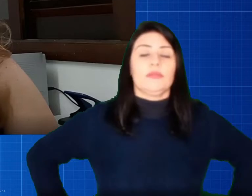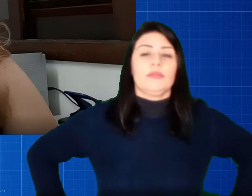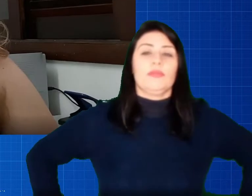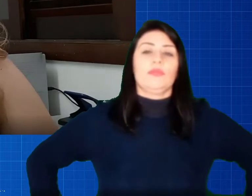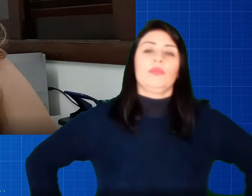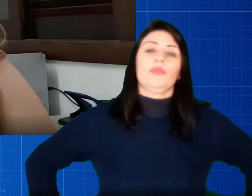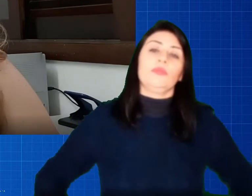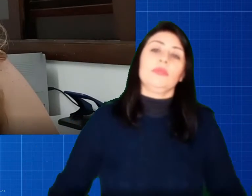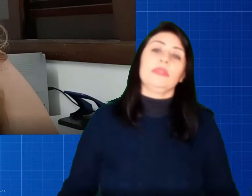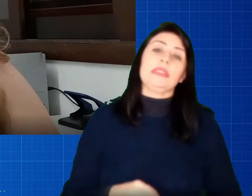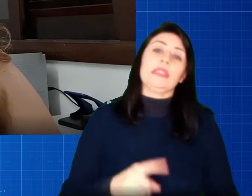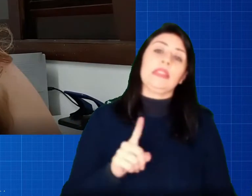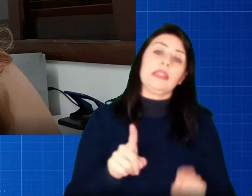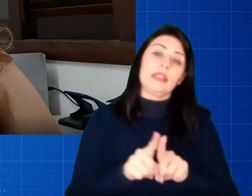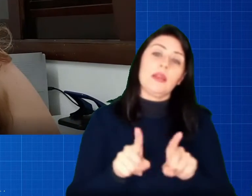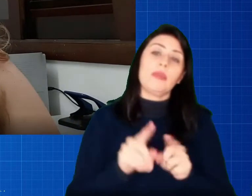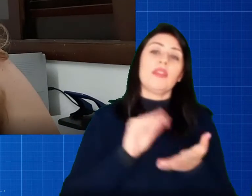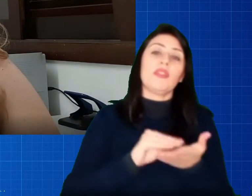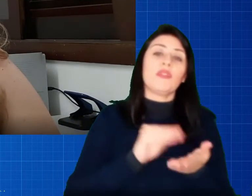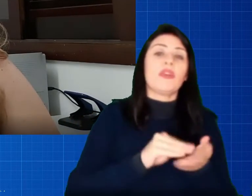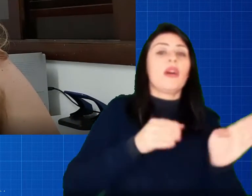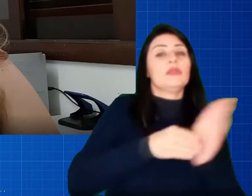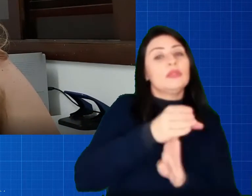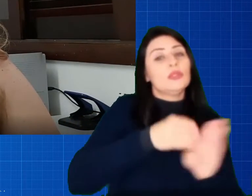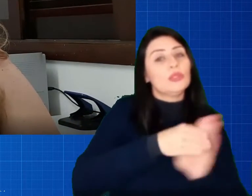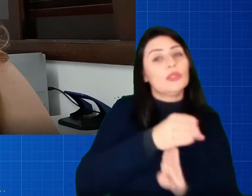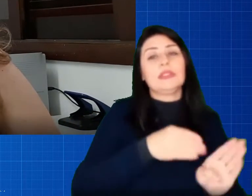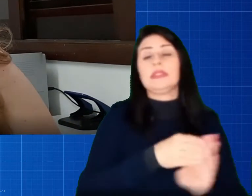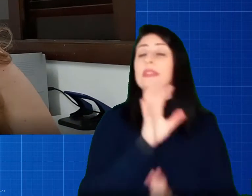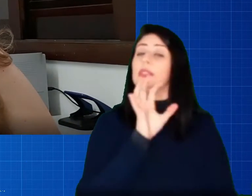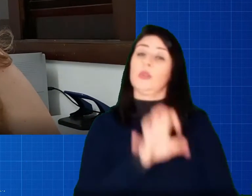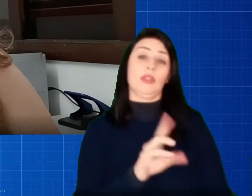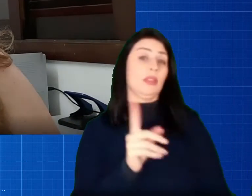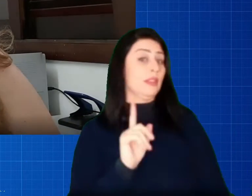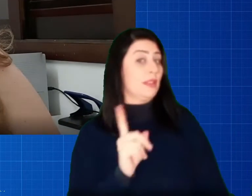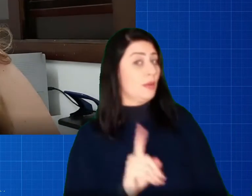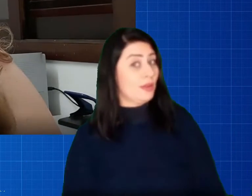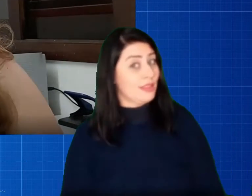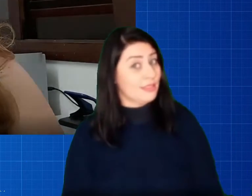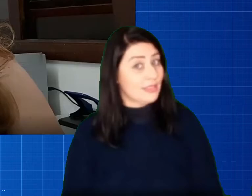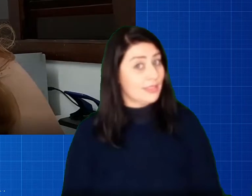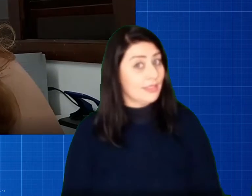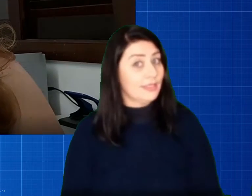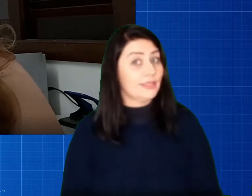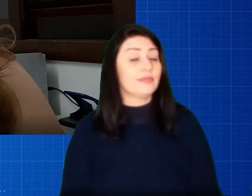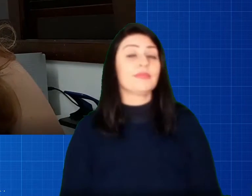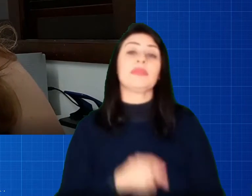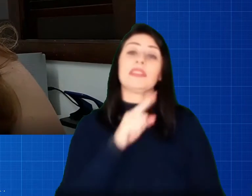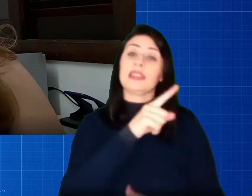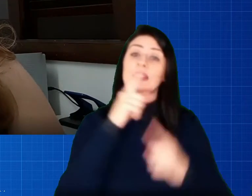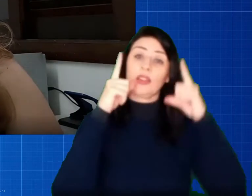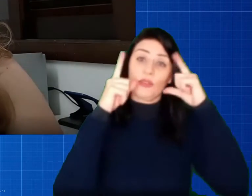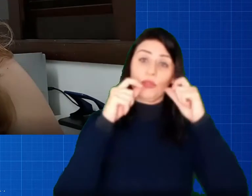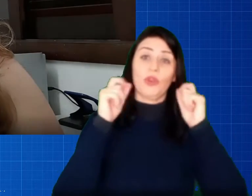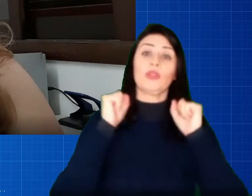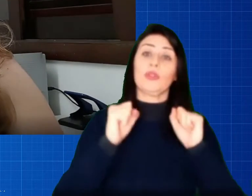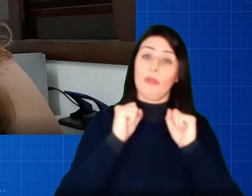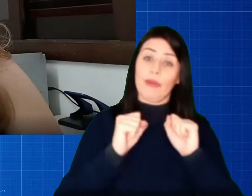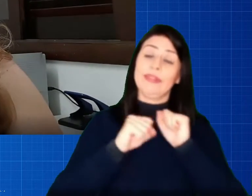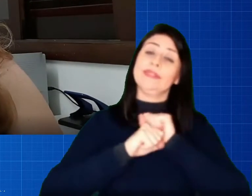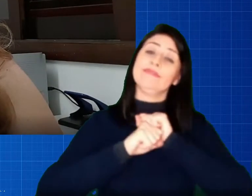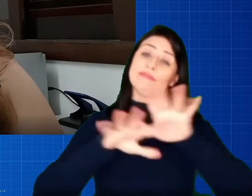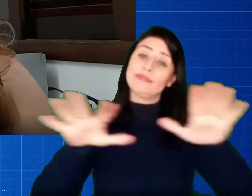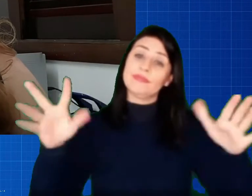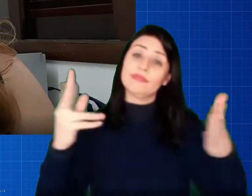um abuso e uma falta de orientação que não é bem assim, as fotos podem vazar, alguma